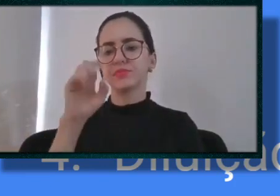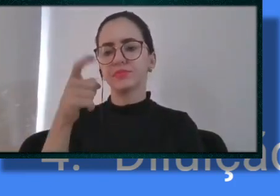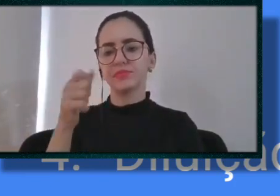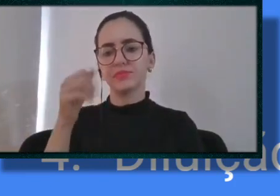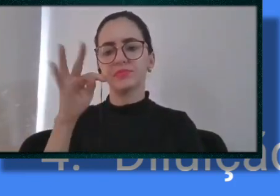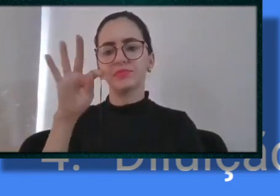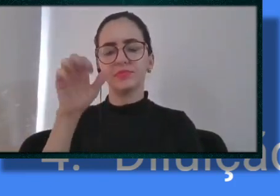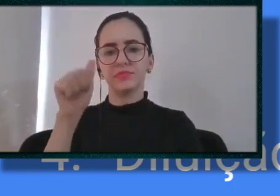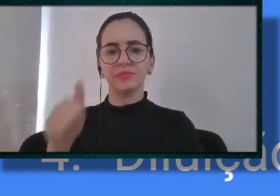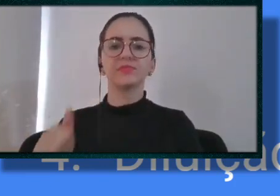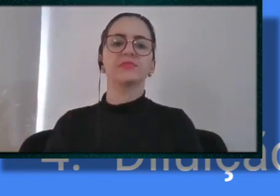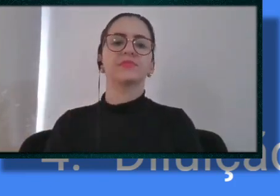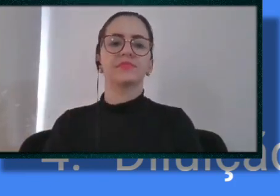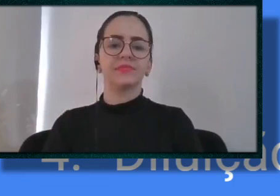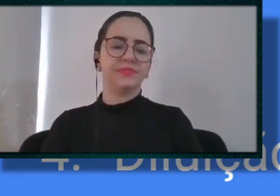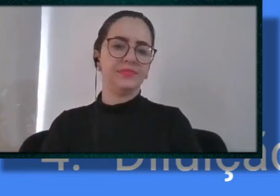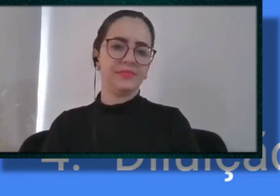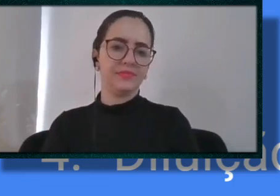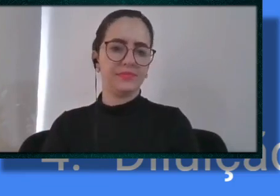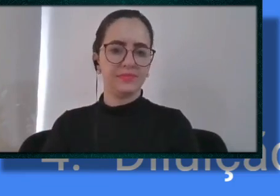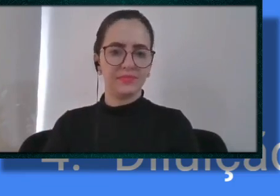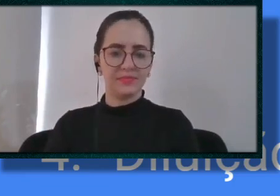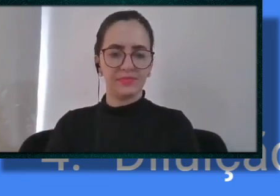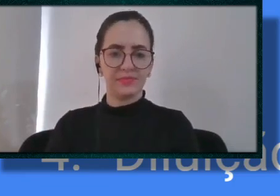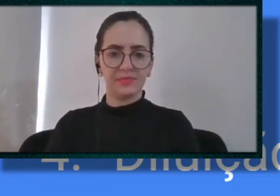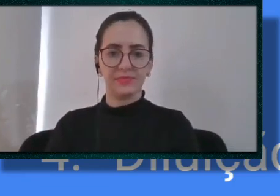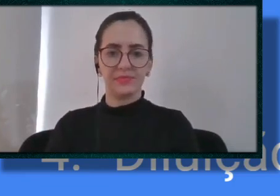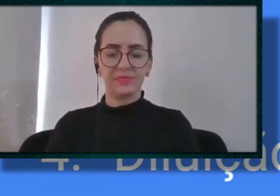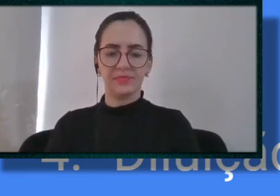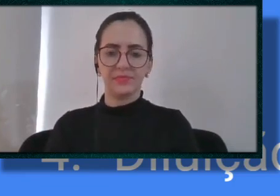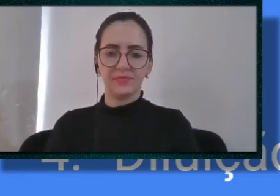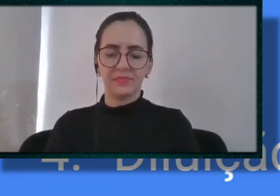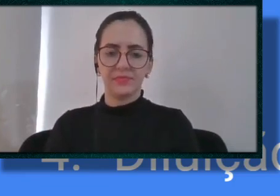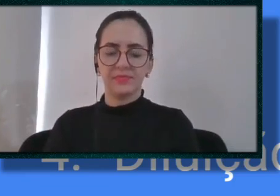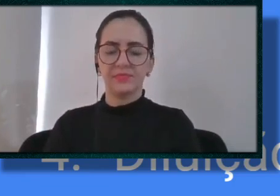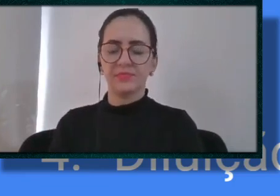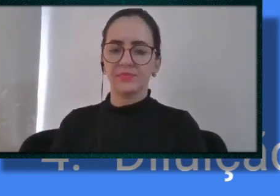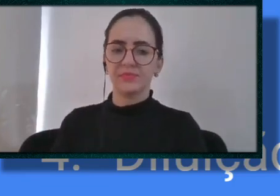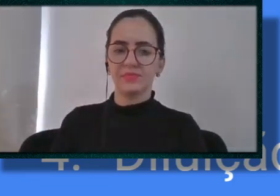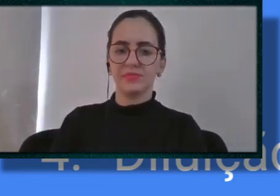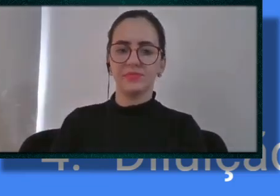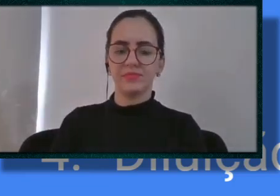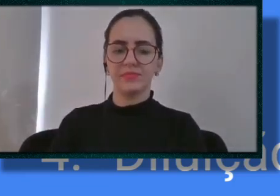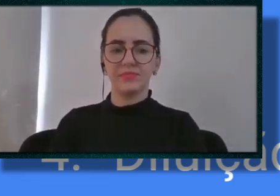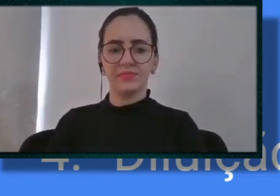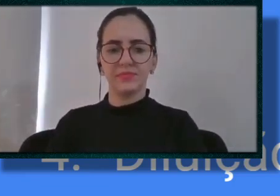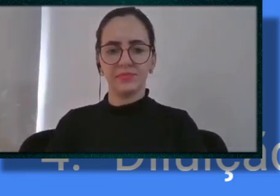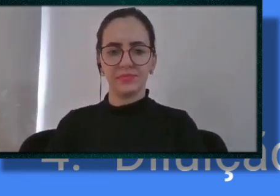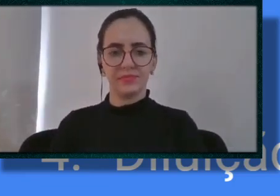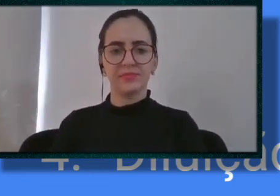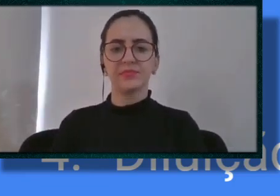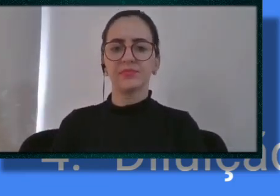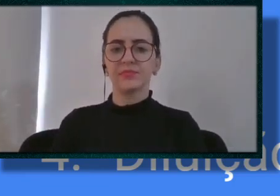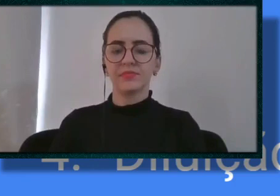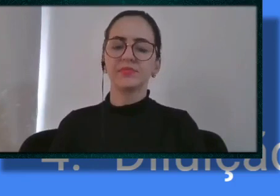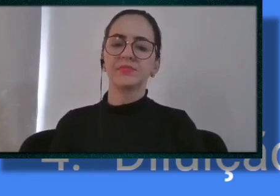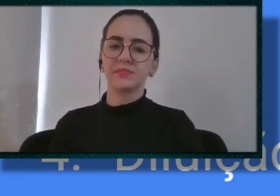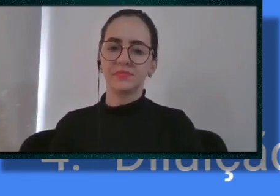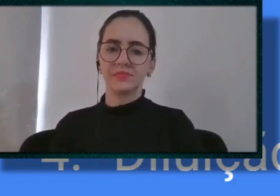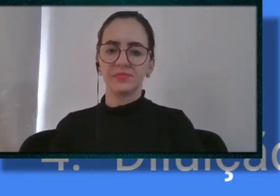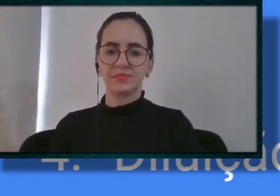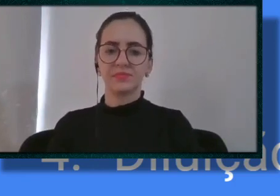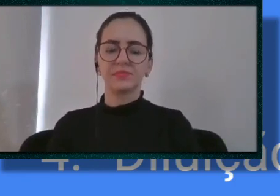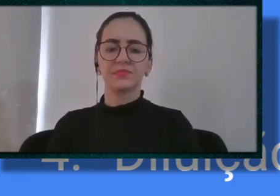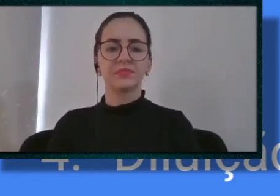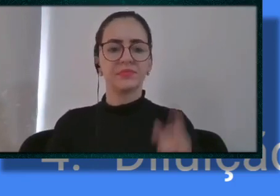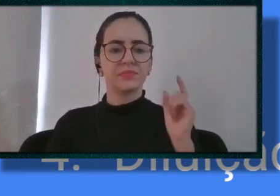trabalhar. Então eu tenho aqui, ó, um ácido clorídrico mais um hidróxido de sódio que vira um sal de cozinha